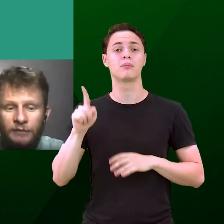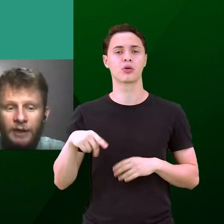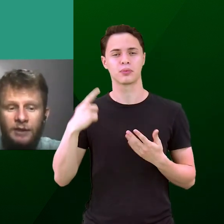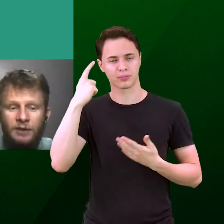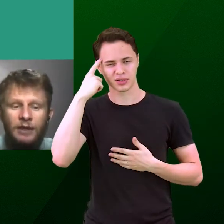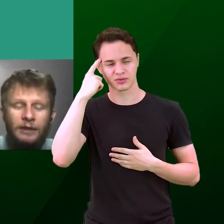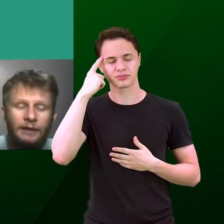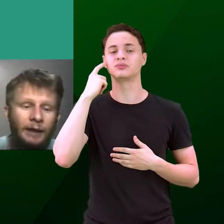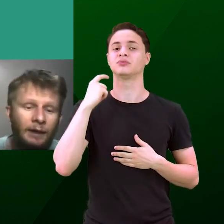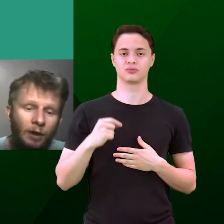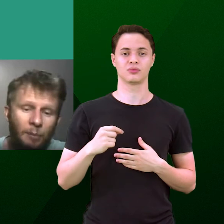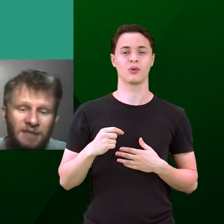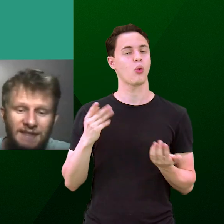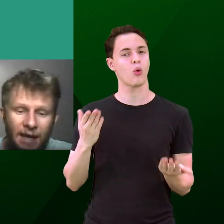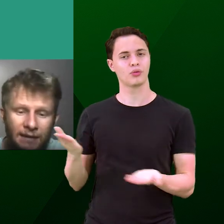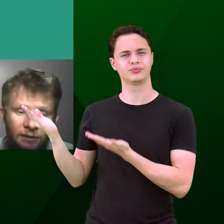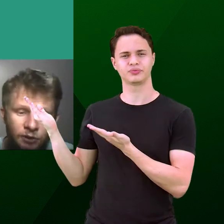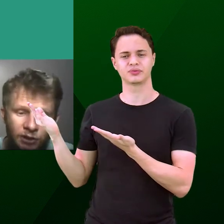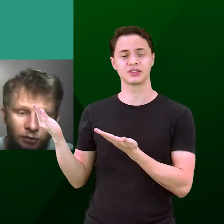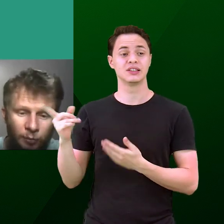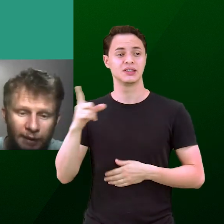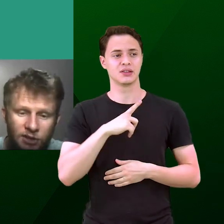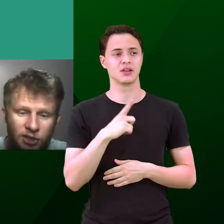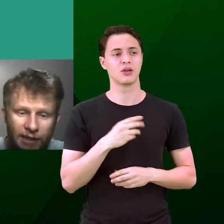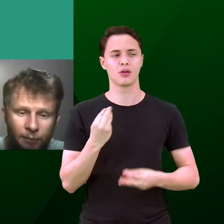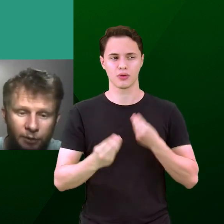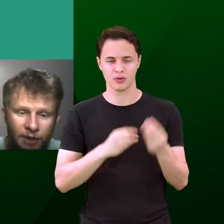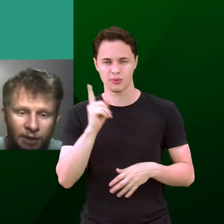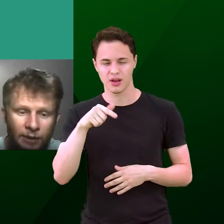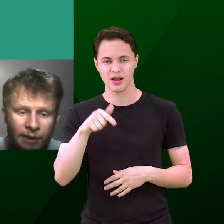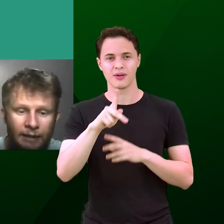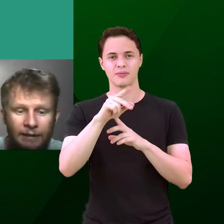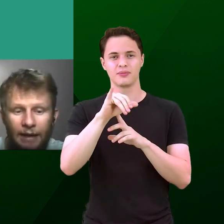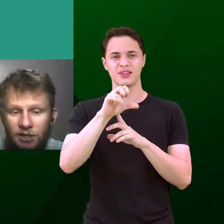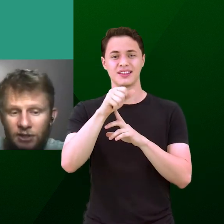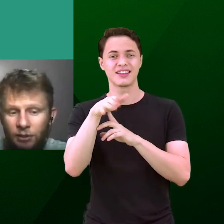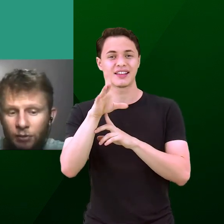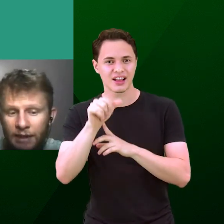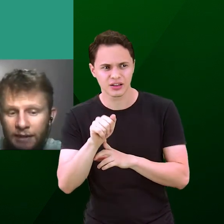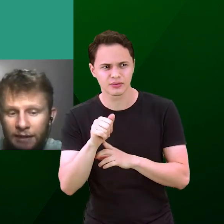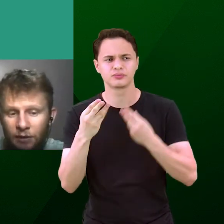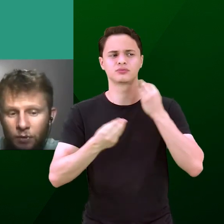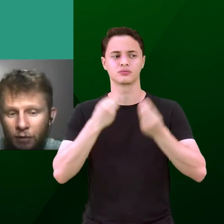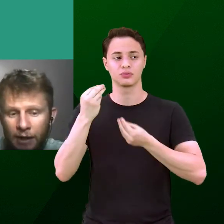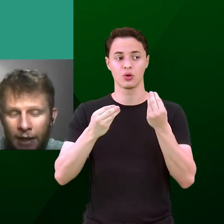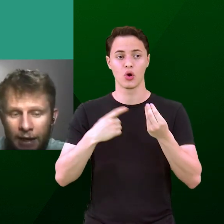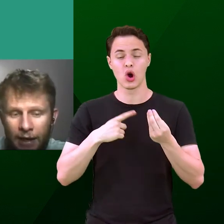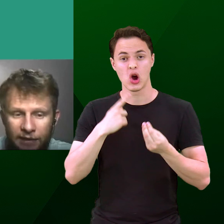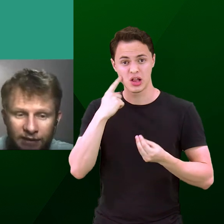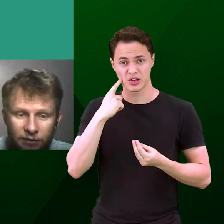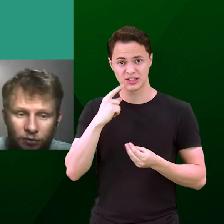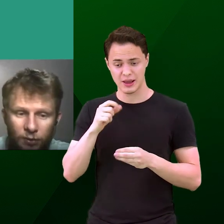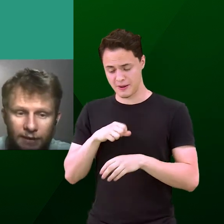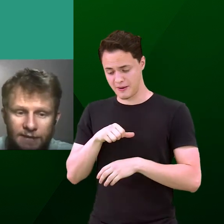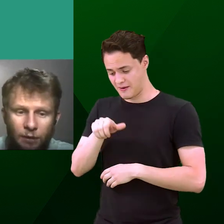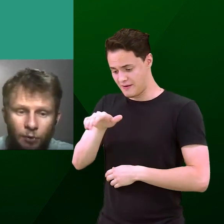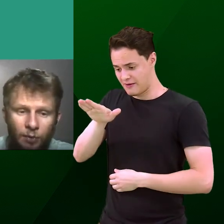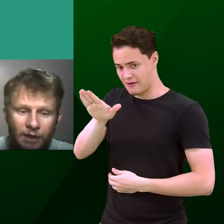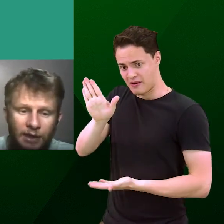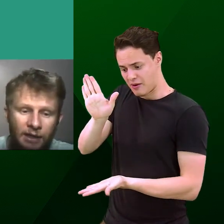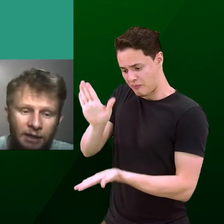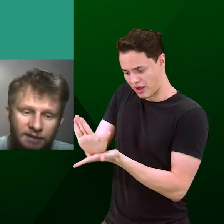não agredir tanto o joelho, o tornozelo. Então a gente tem tipos de pisada diferentes entre as pessoas. Tá? Então isso a gente tem